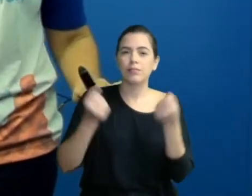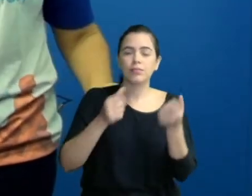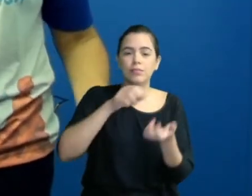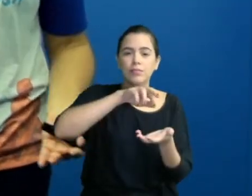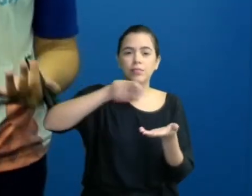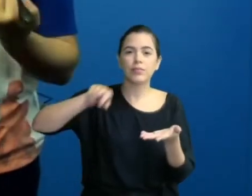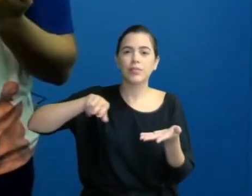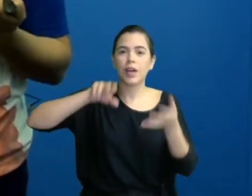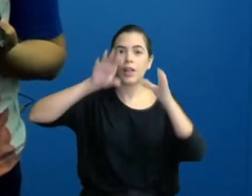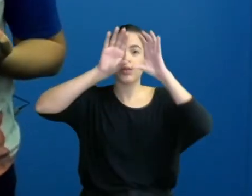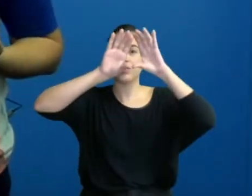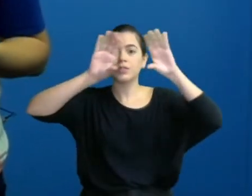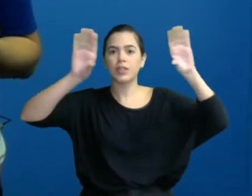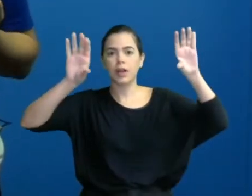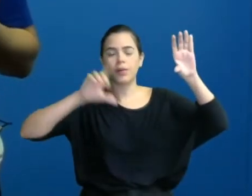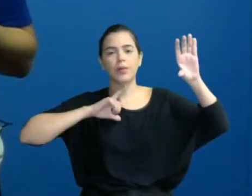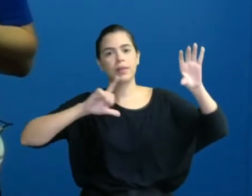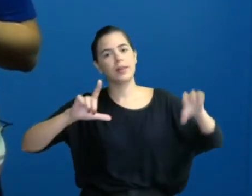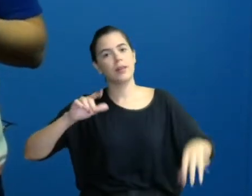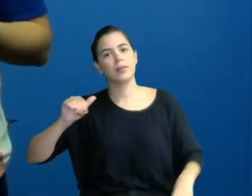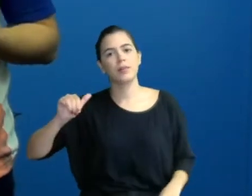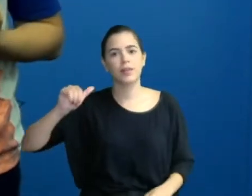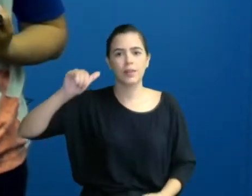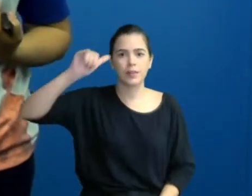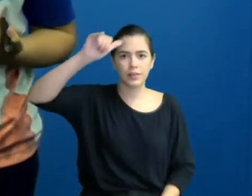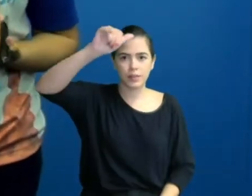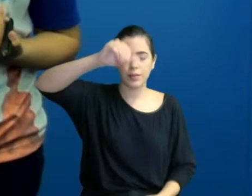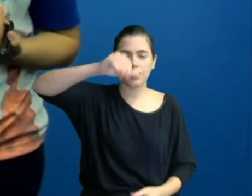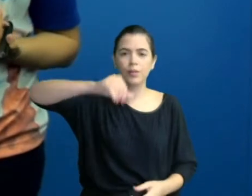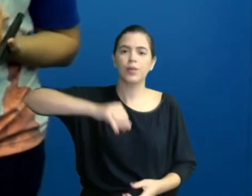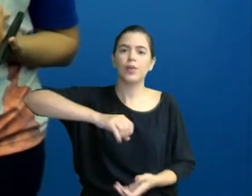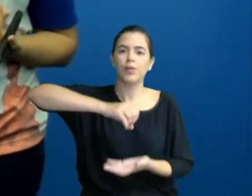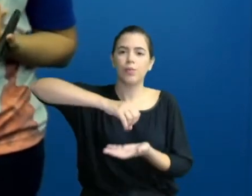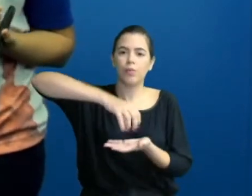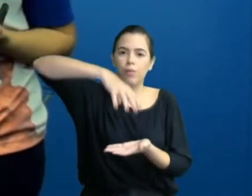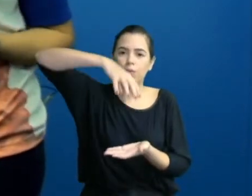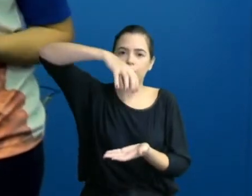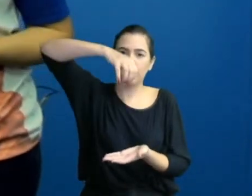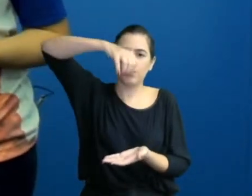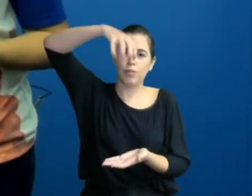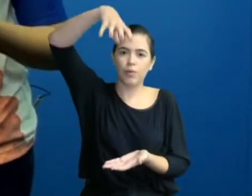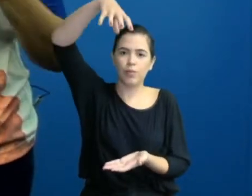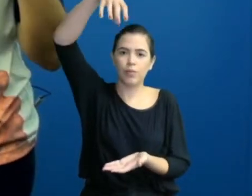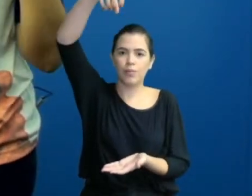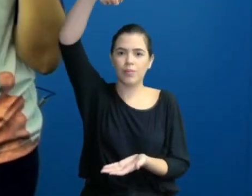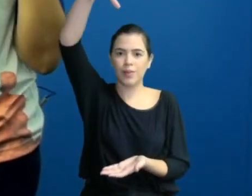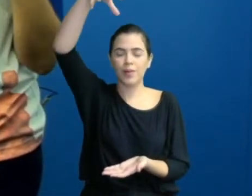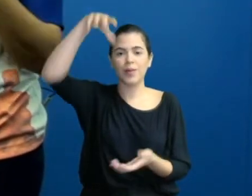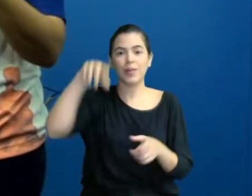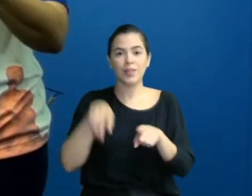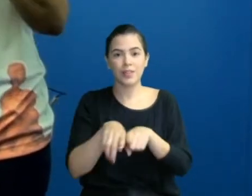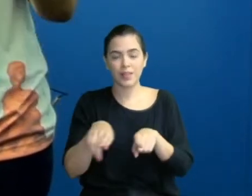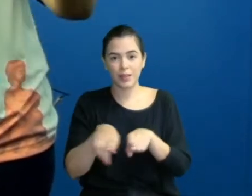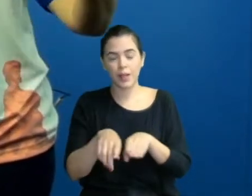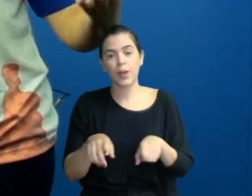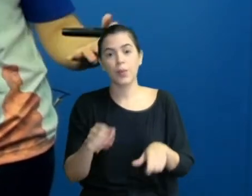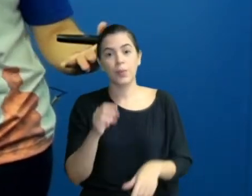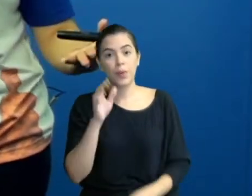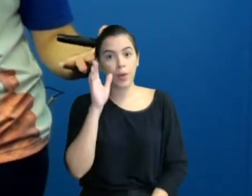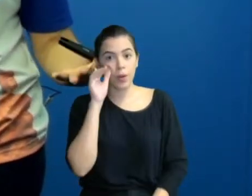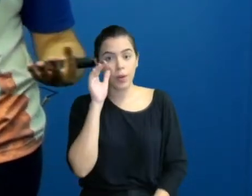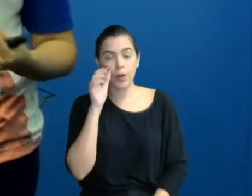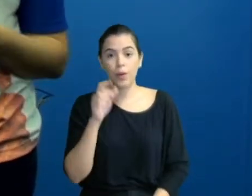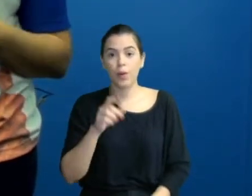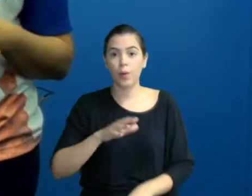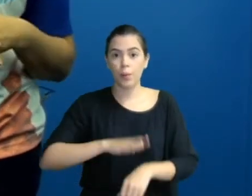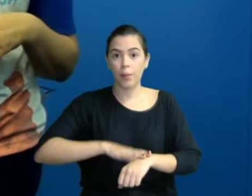transportes do céu. Nós temos o avião, né, e os balões. E é curioso porque o maior aeronauta do